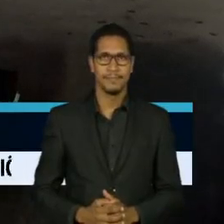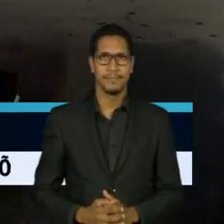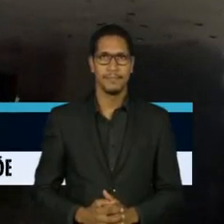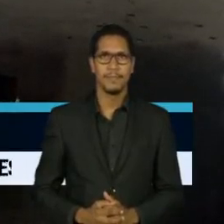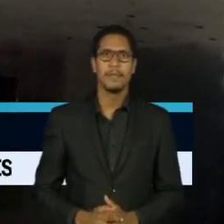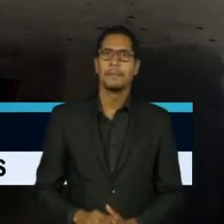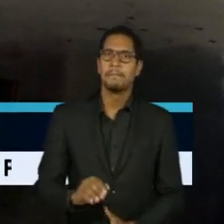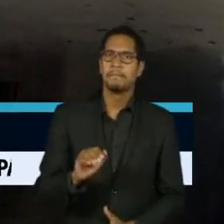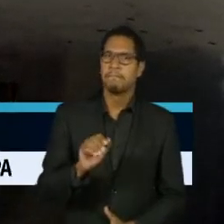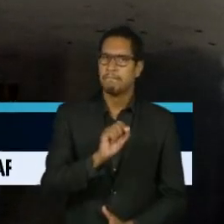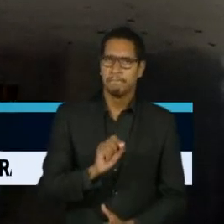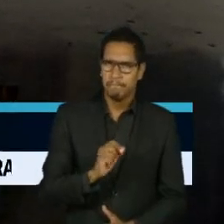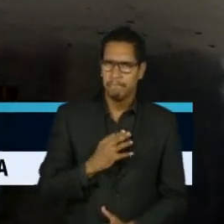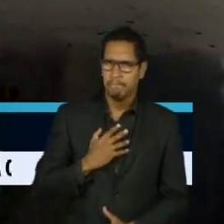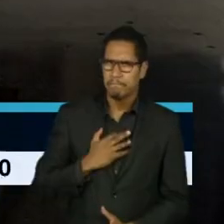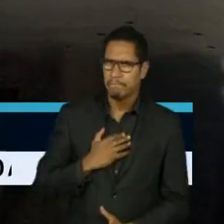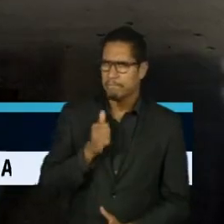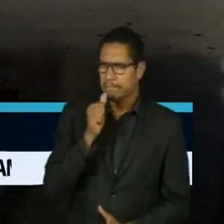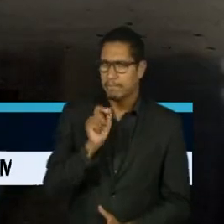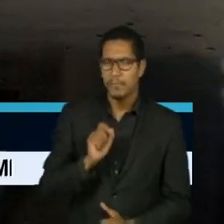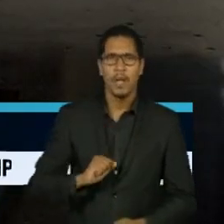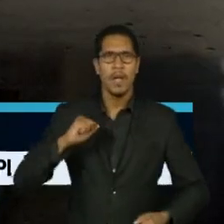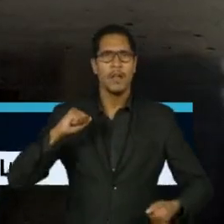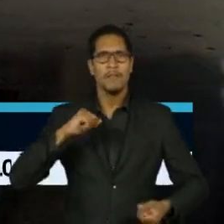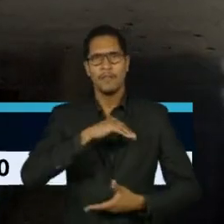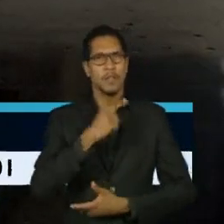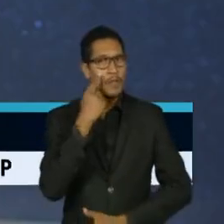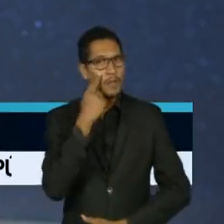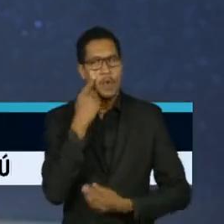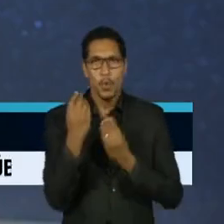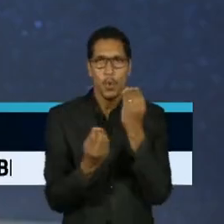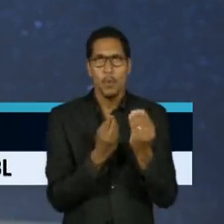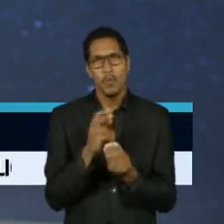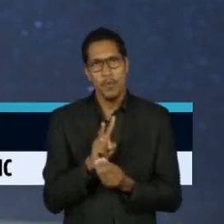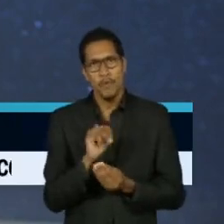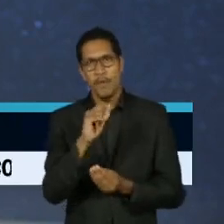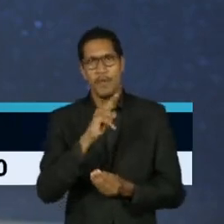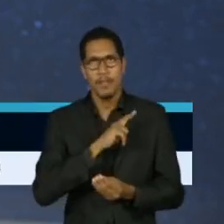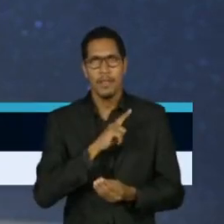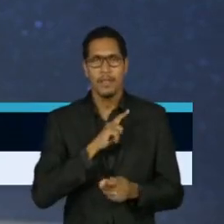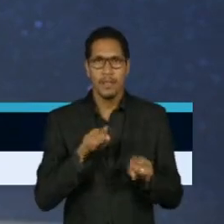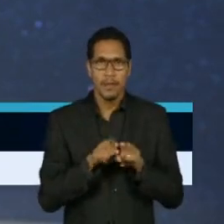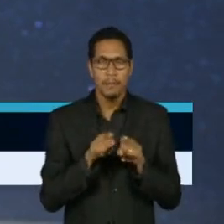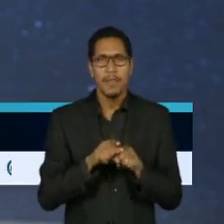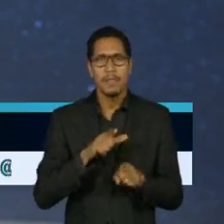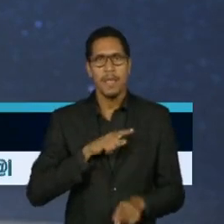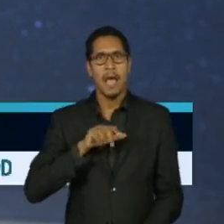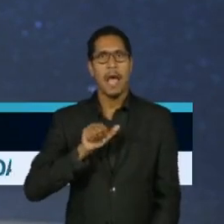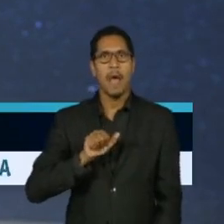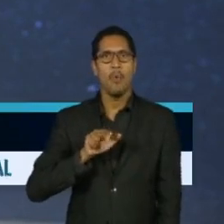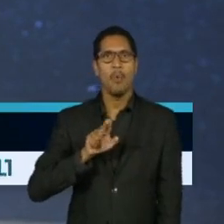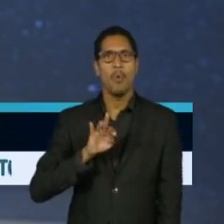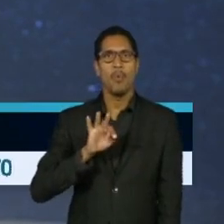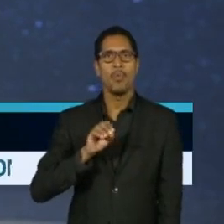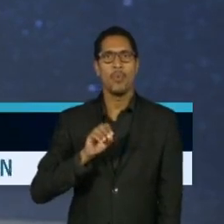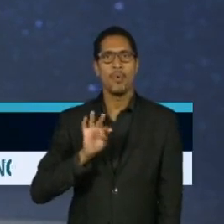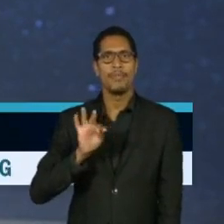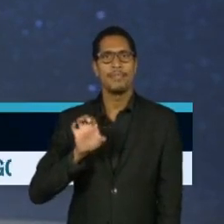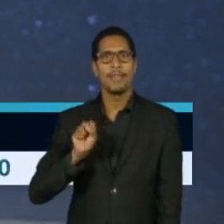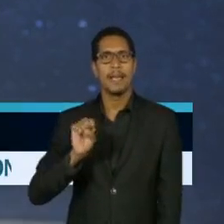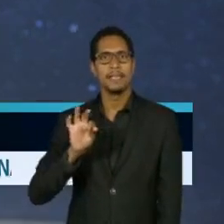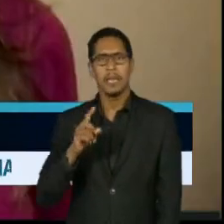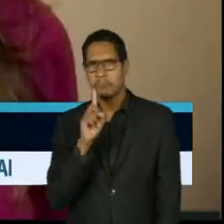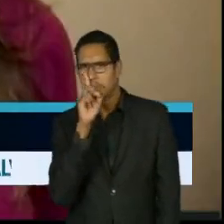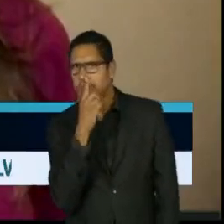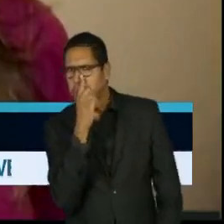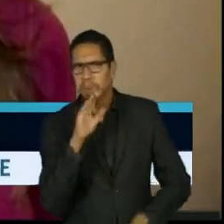Patrícia, aqui no Brasil, a Anvisa está estudando se vai liberar os autotestes. Aí nos Estados Unidos, qual é a situação?